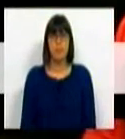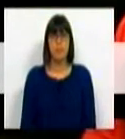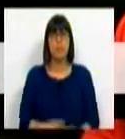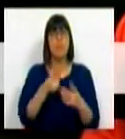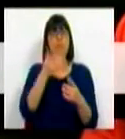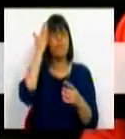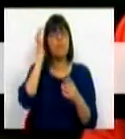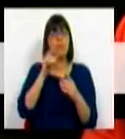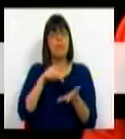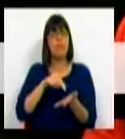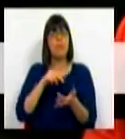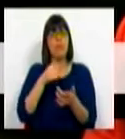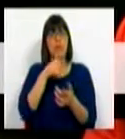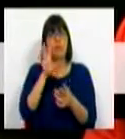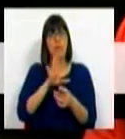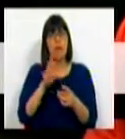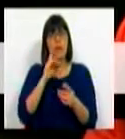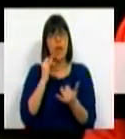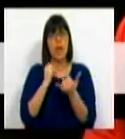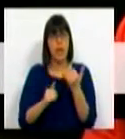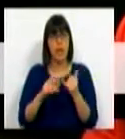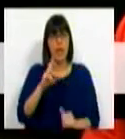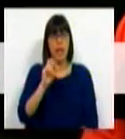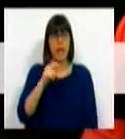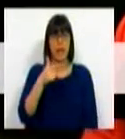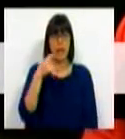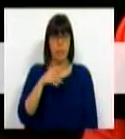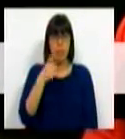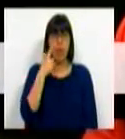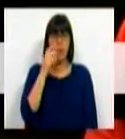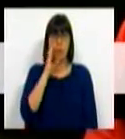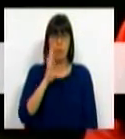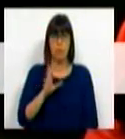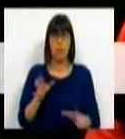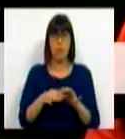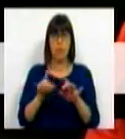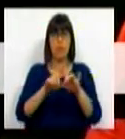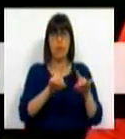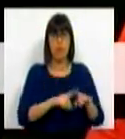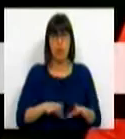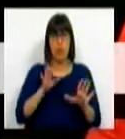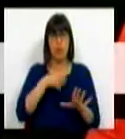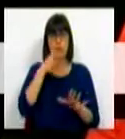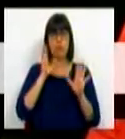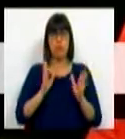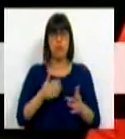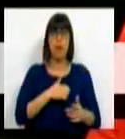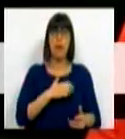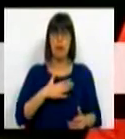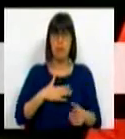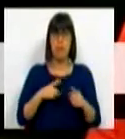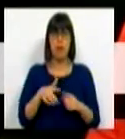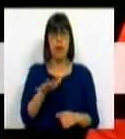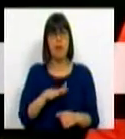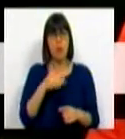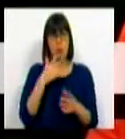Como classificaria a exposição a nível de riscos à renta e para, já que é conhecido, sobre diversos dados que já foram aqui colocados, que era uma empresa que estaria